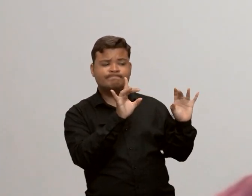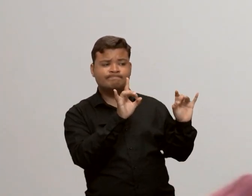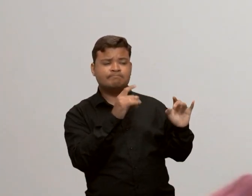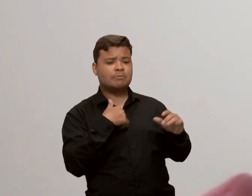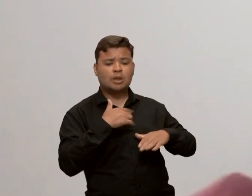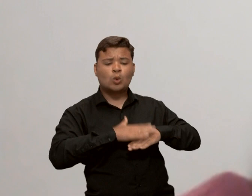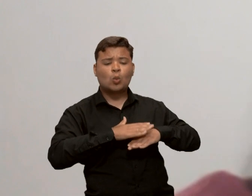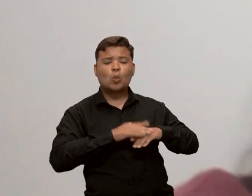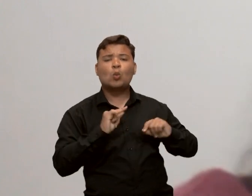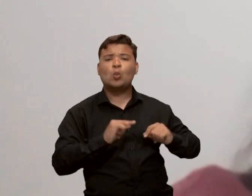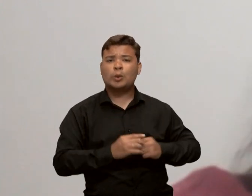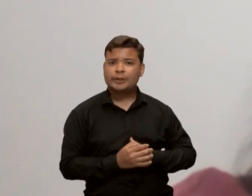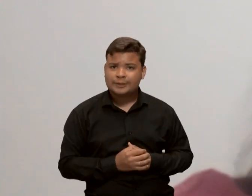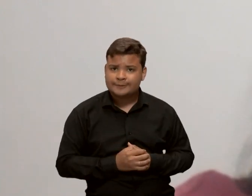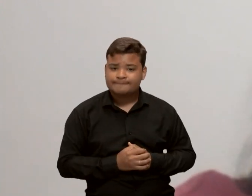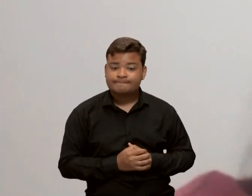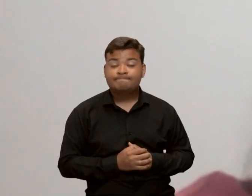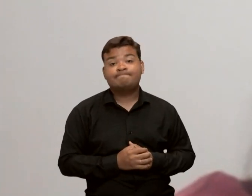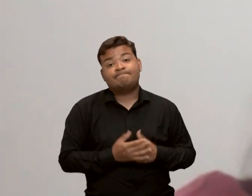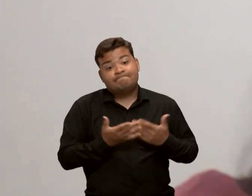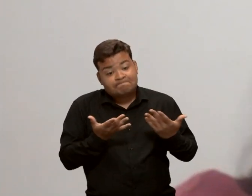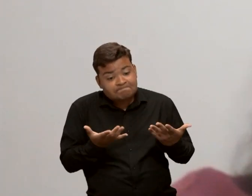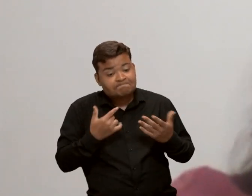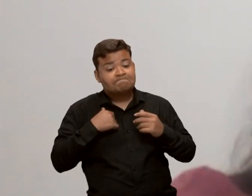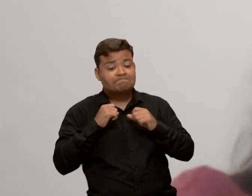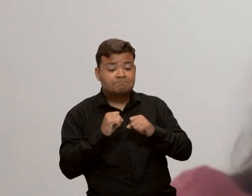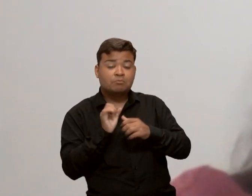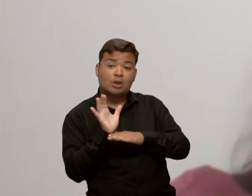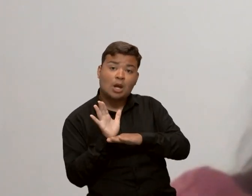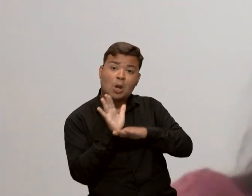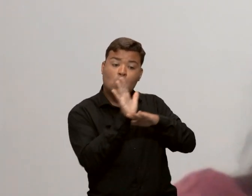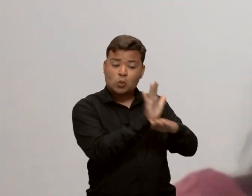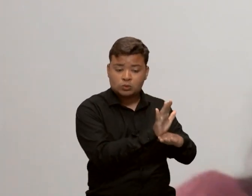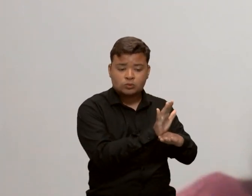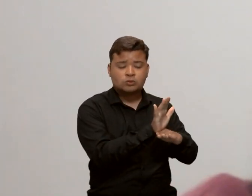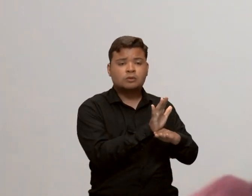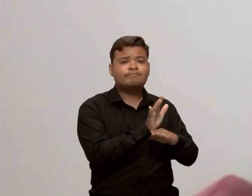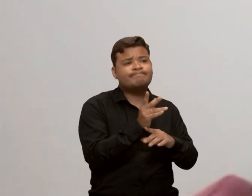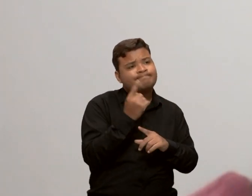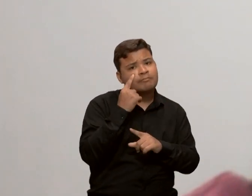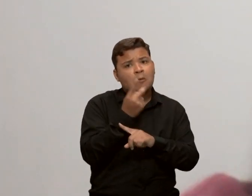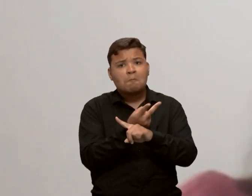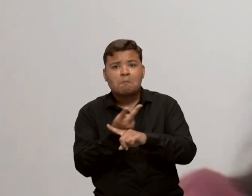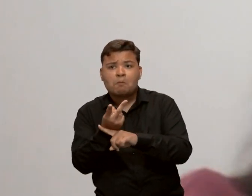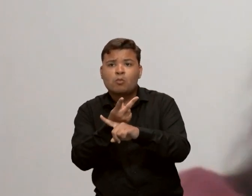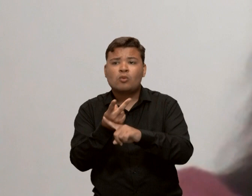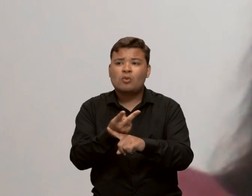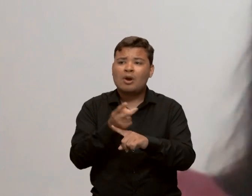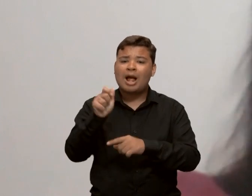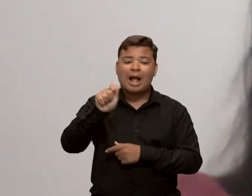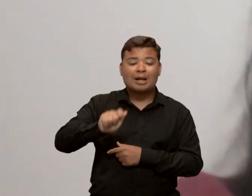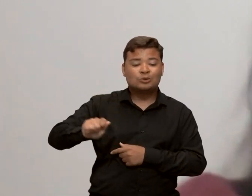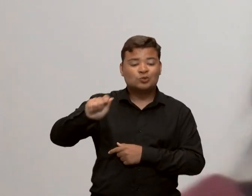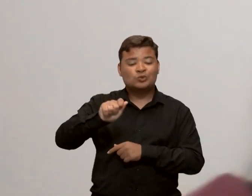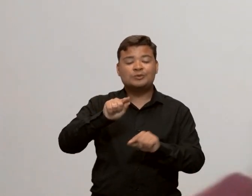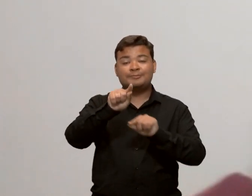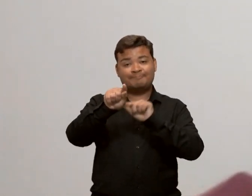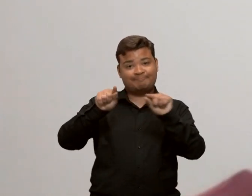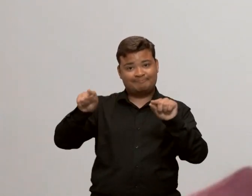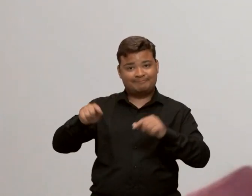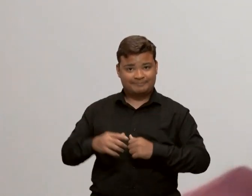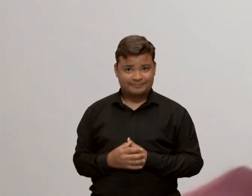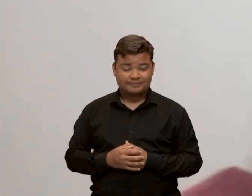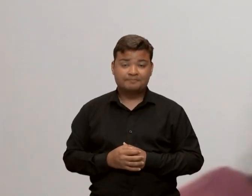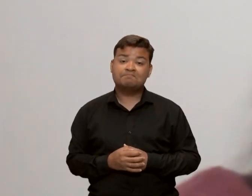exemplo, ajudar buscando associações, né? Muitas vezes, Camila, o pai que